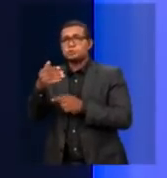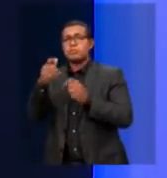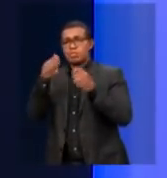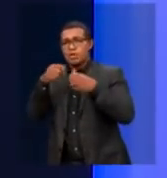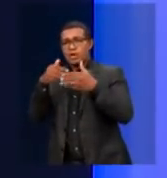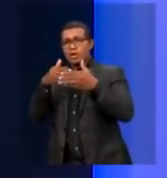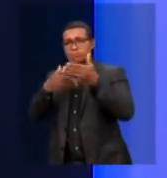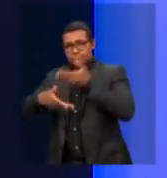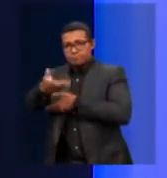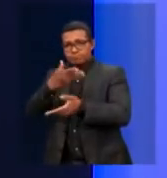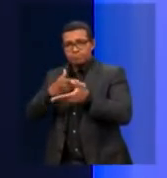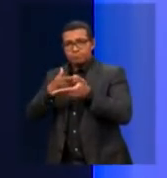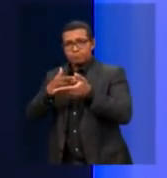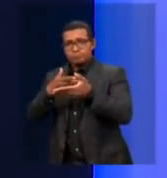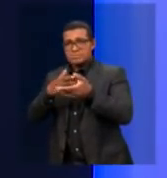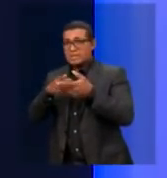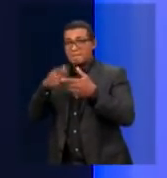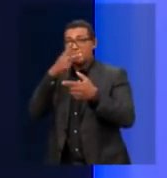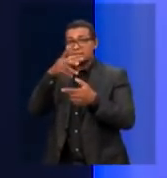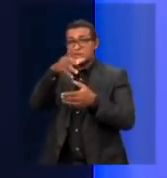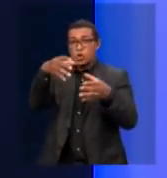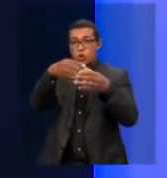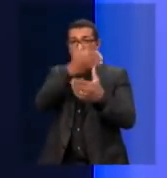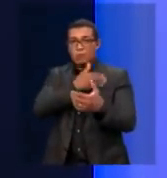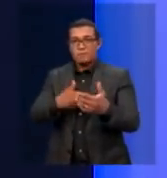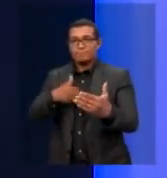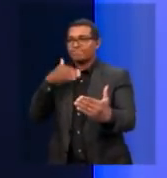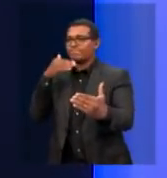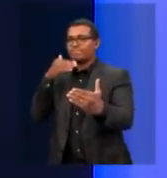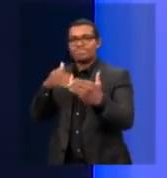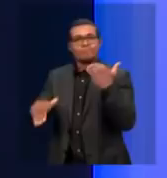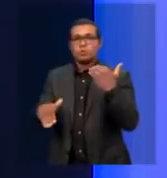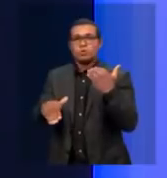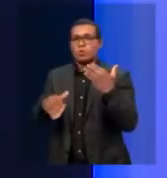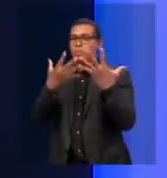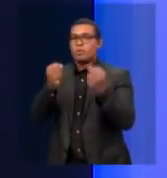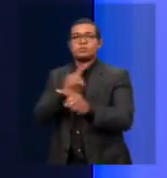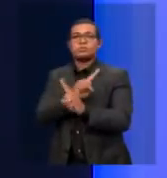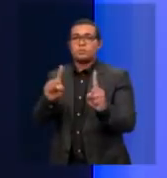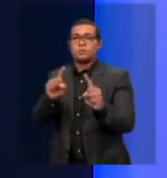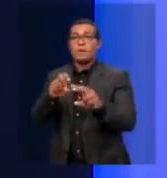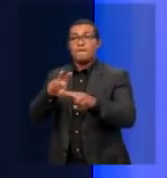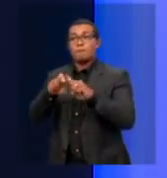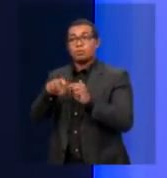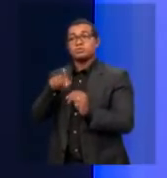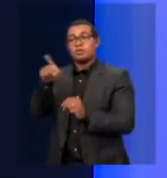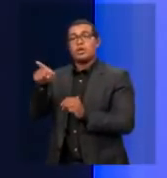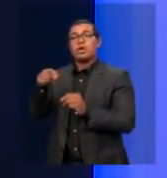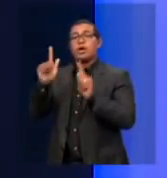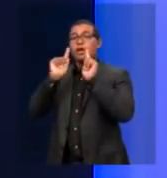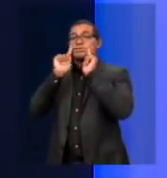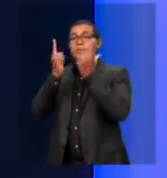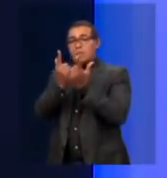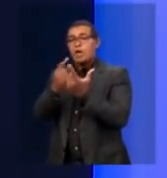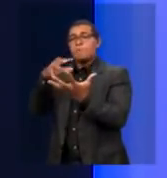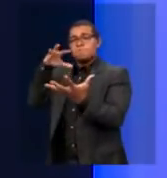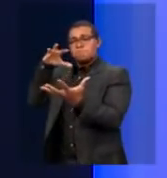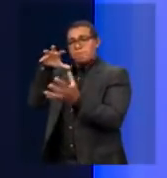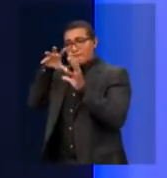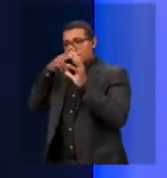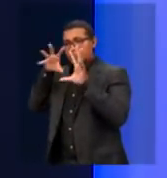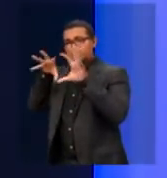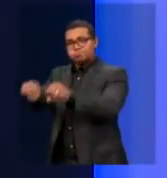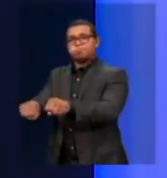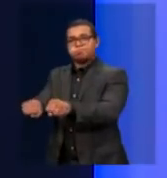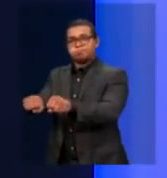diálogo e ele e lhe foi negado a ponto de ocupar a assembléia por 15 dias então nós que somos o partido